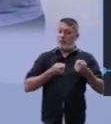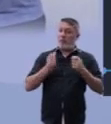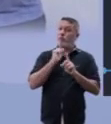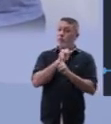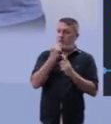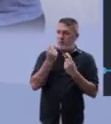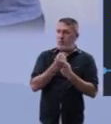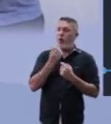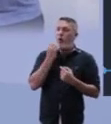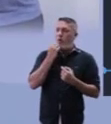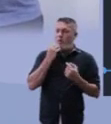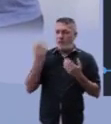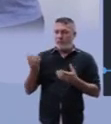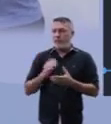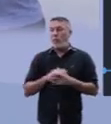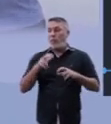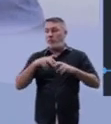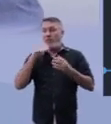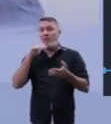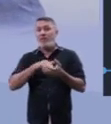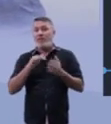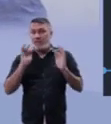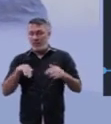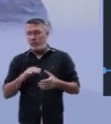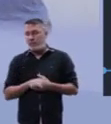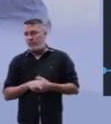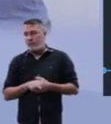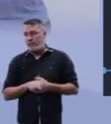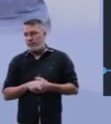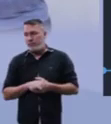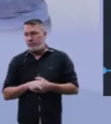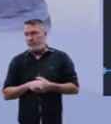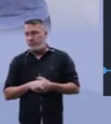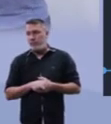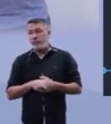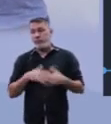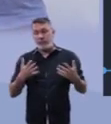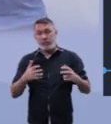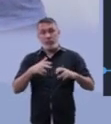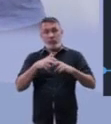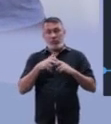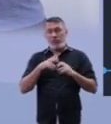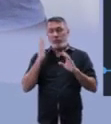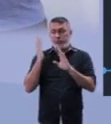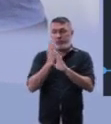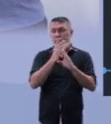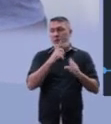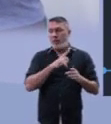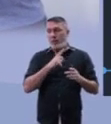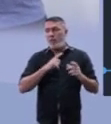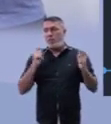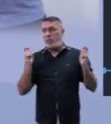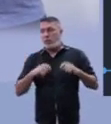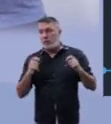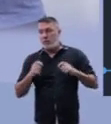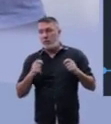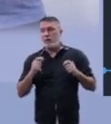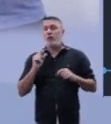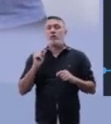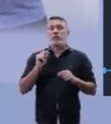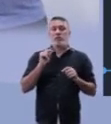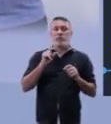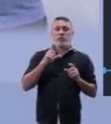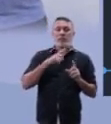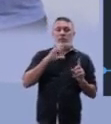Obviamente que ele vai tratar disso aí. Então, por isso que ele fala assim, portanto, ali, contato-se o quê? A ideia ali, você